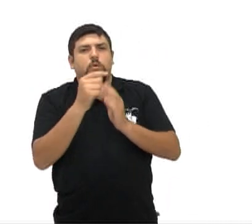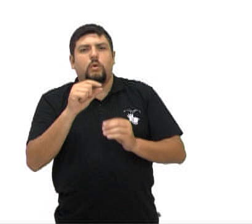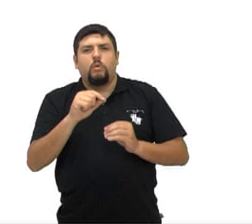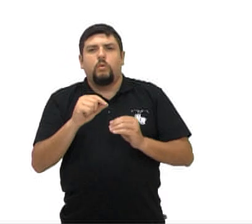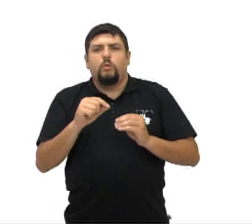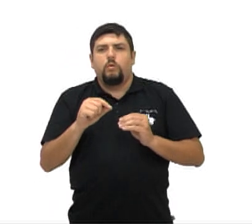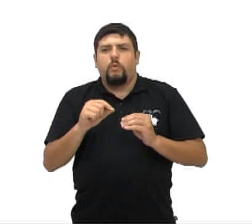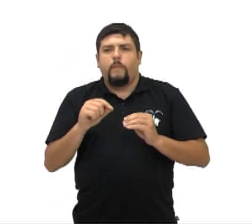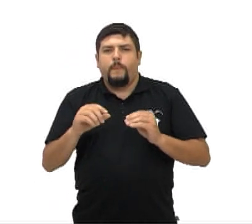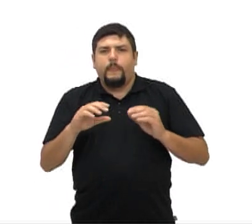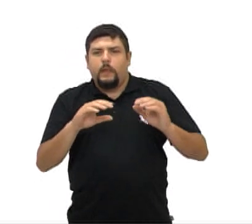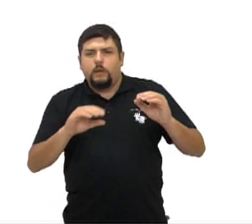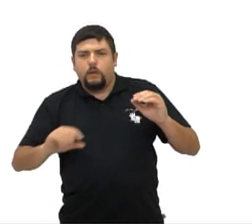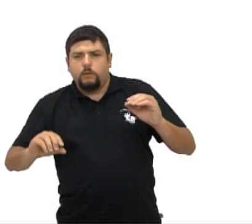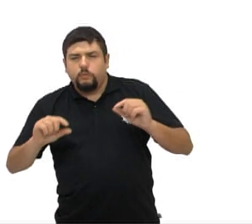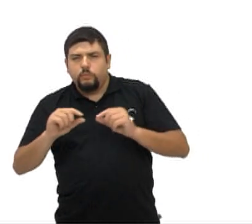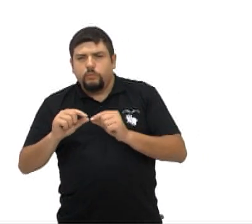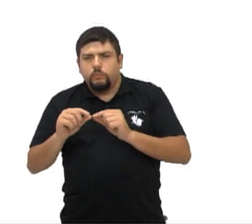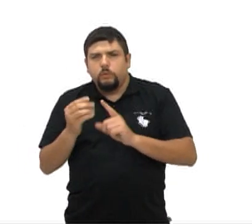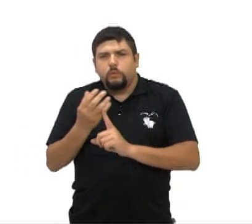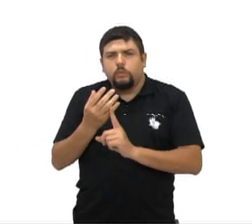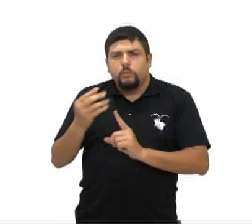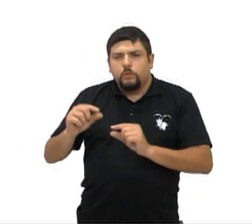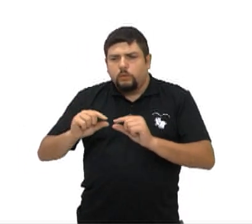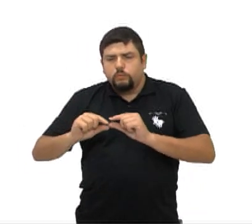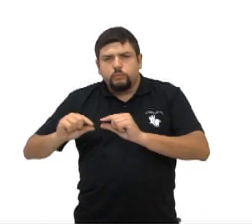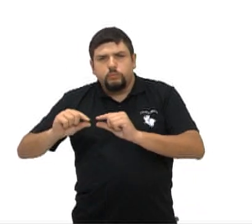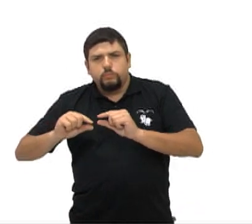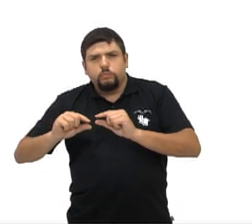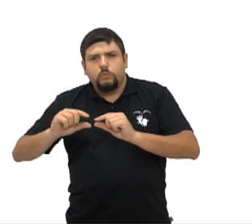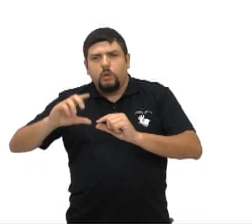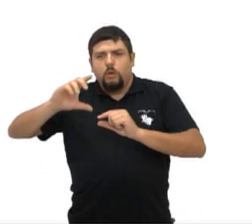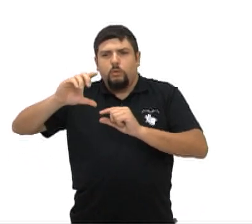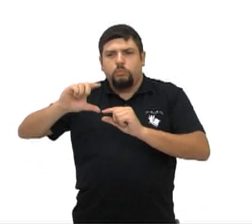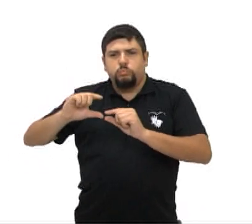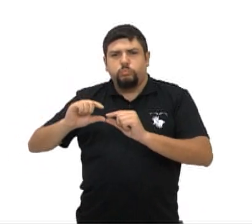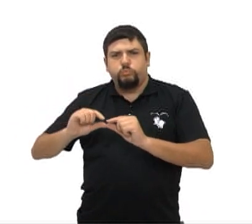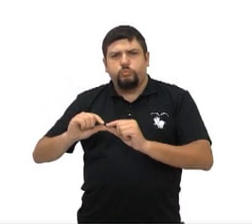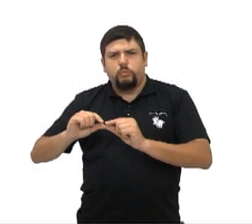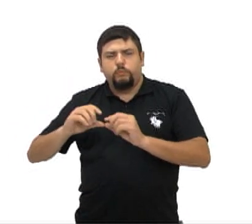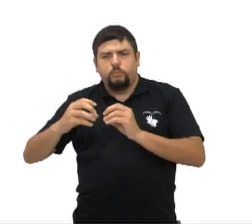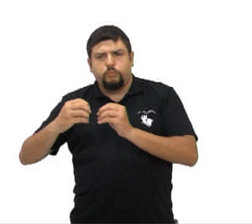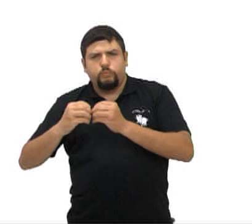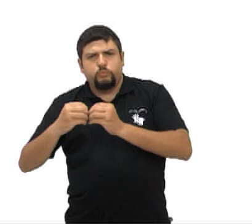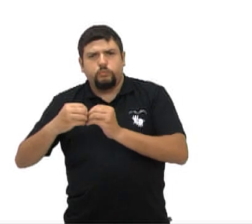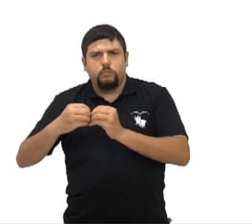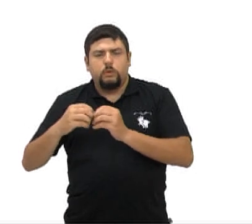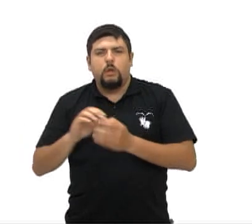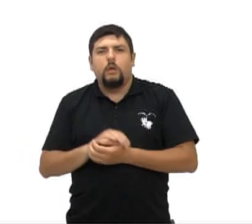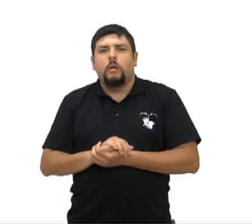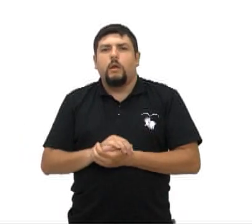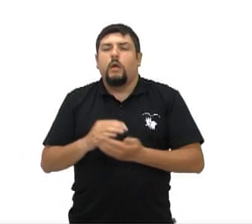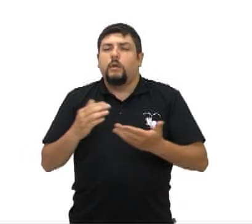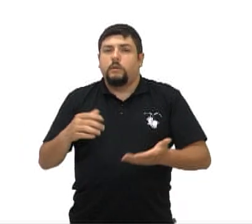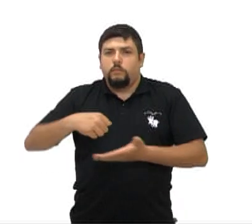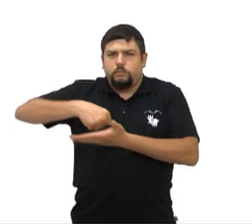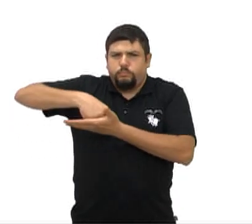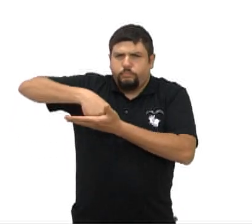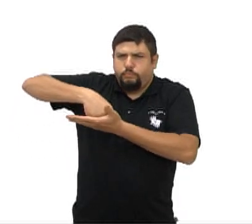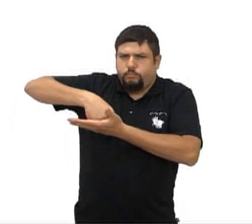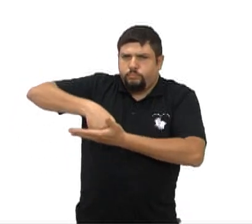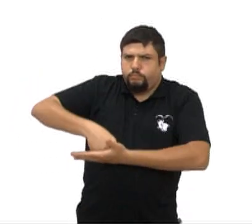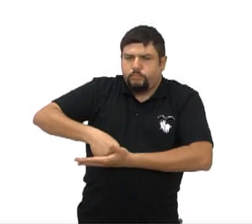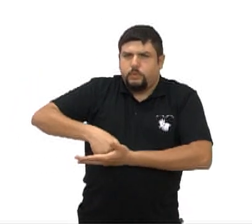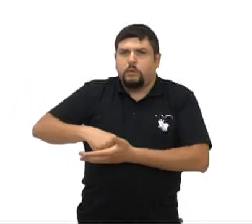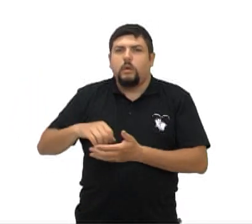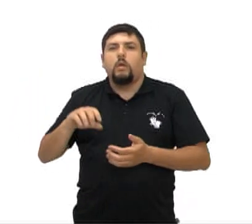para o menor número de substâncias gasosas por unidade de volume, ou seja, aumenta a pressão, favorece